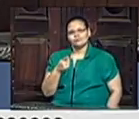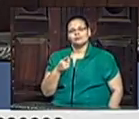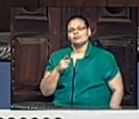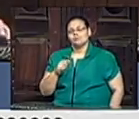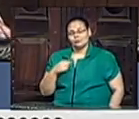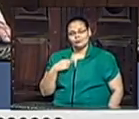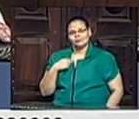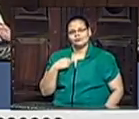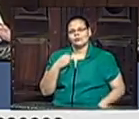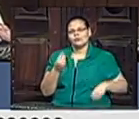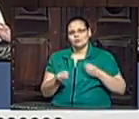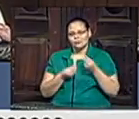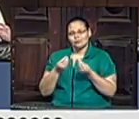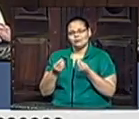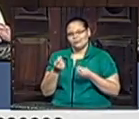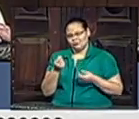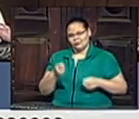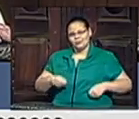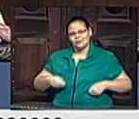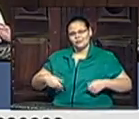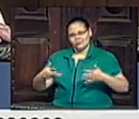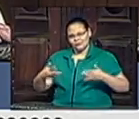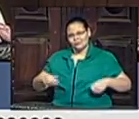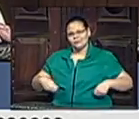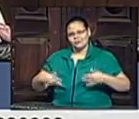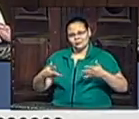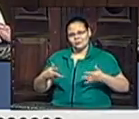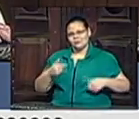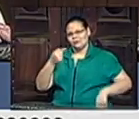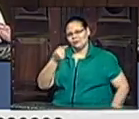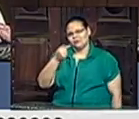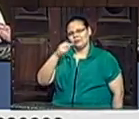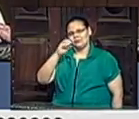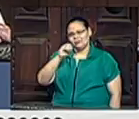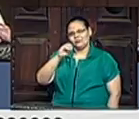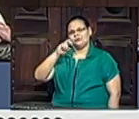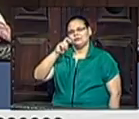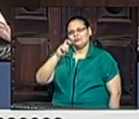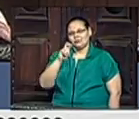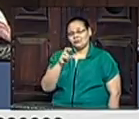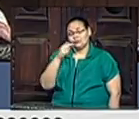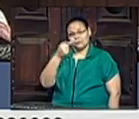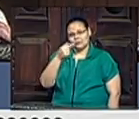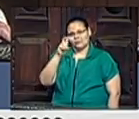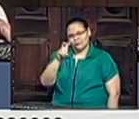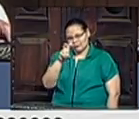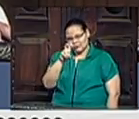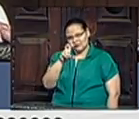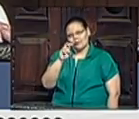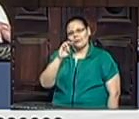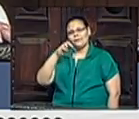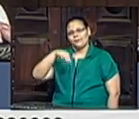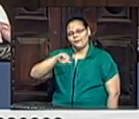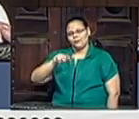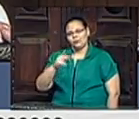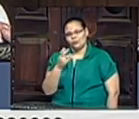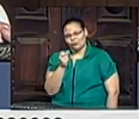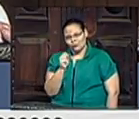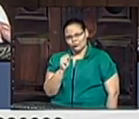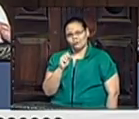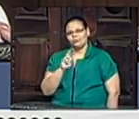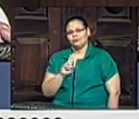a previsão de gastos de 75 milhões de reais para imóveis